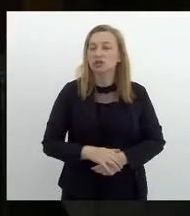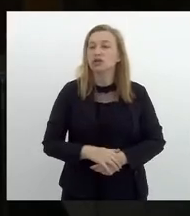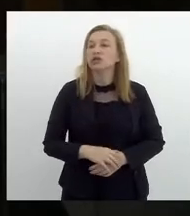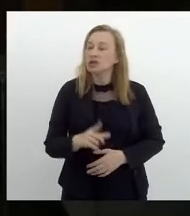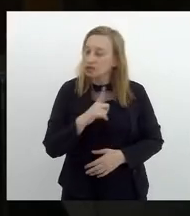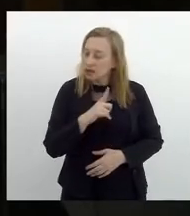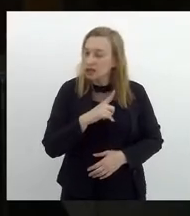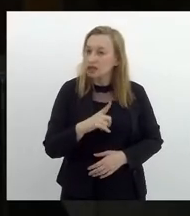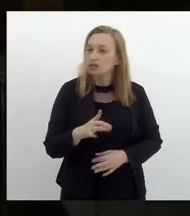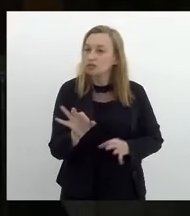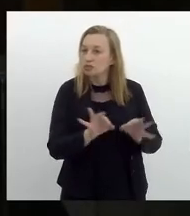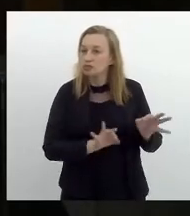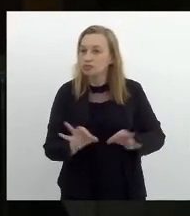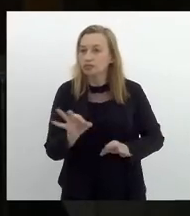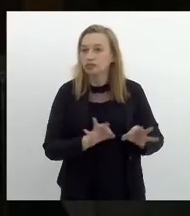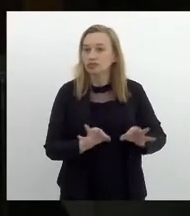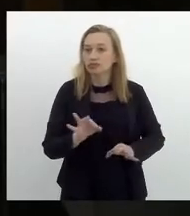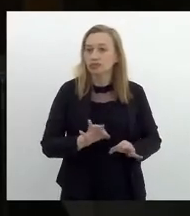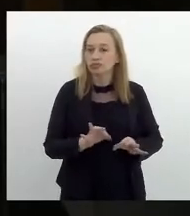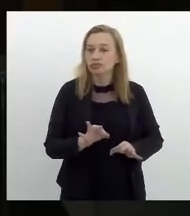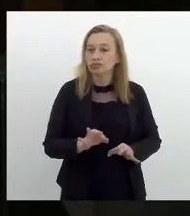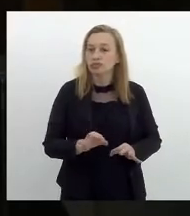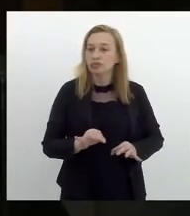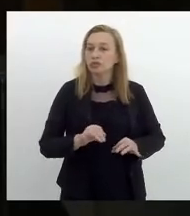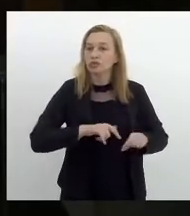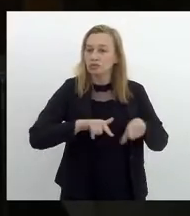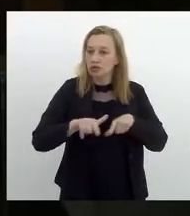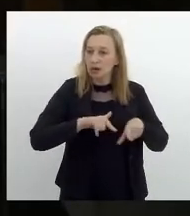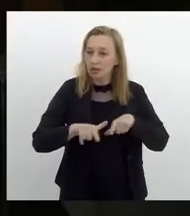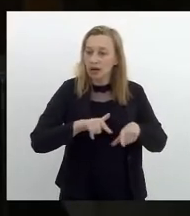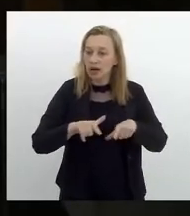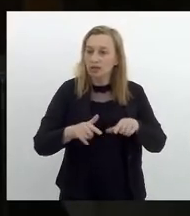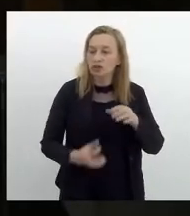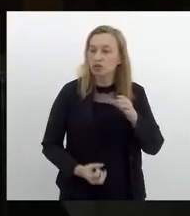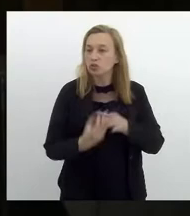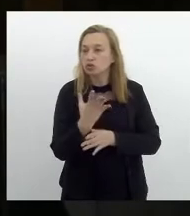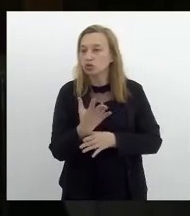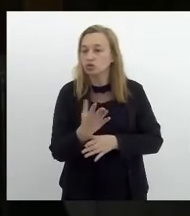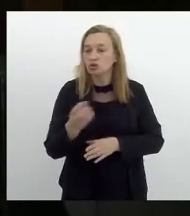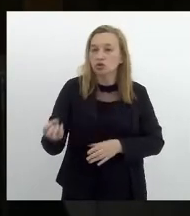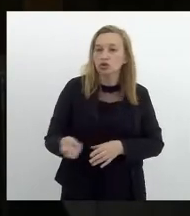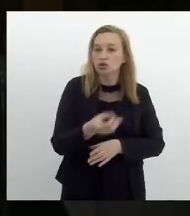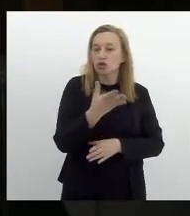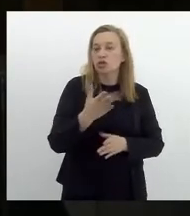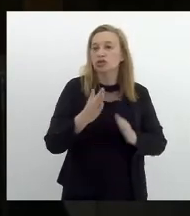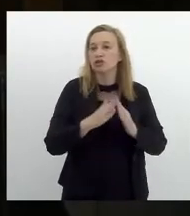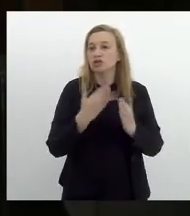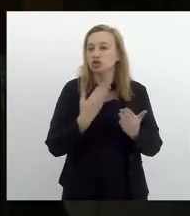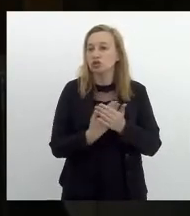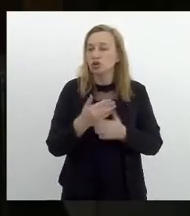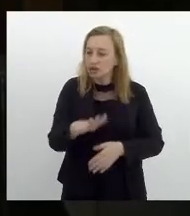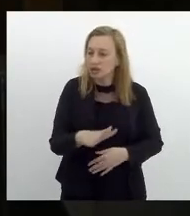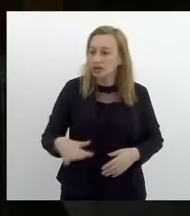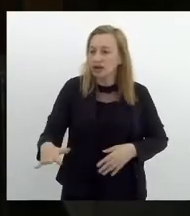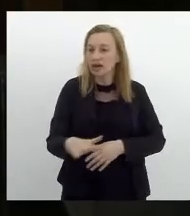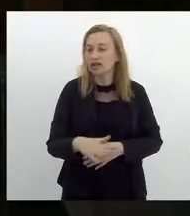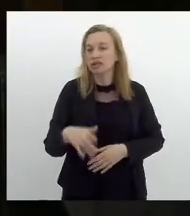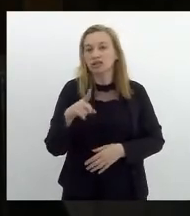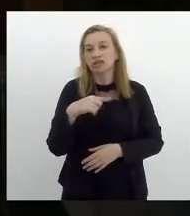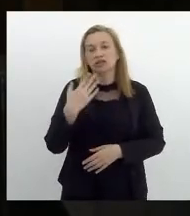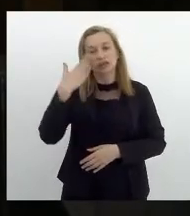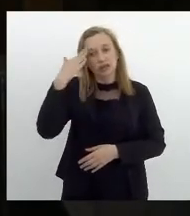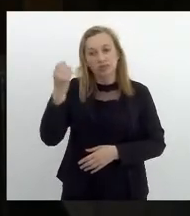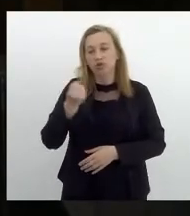haja um planejamento e uma execução da construção de novas unidades nessas áreas onde a gente sabe que há